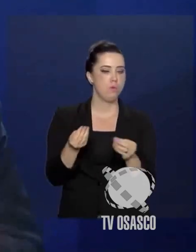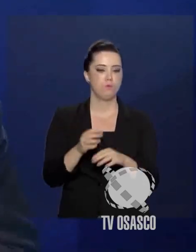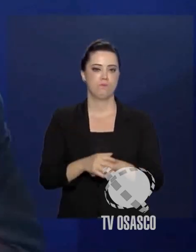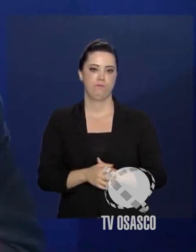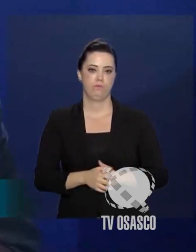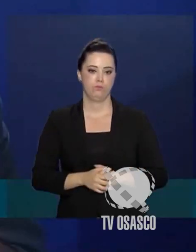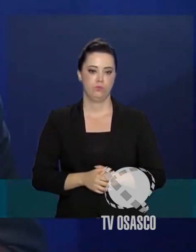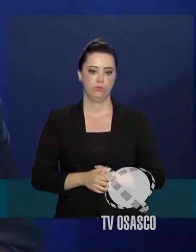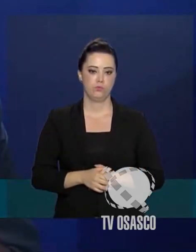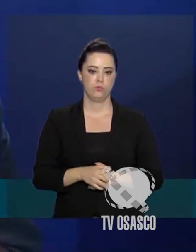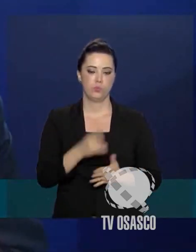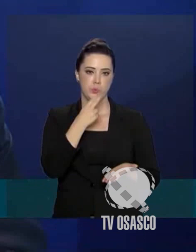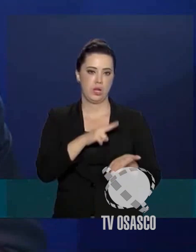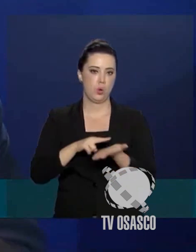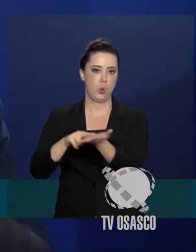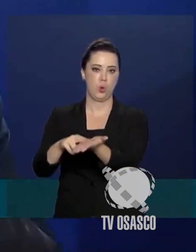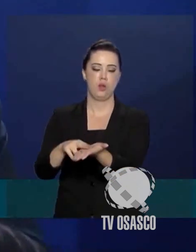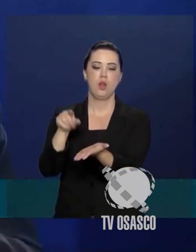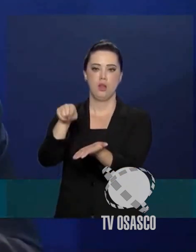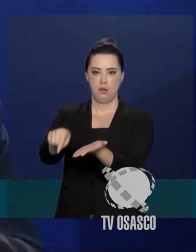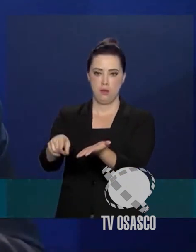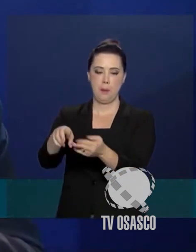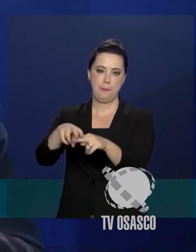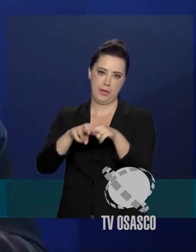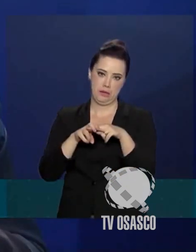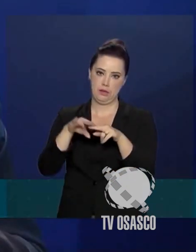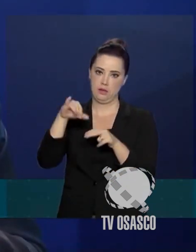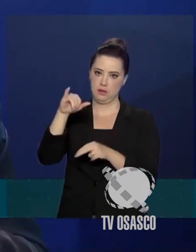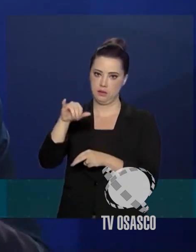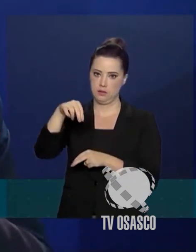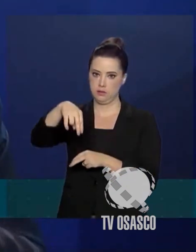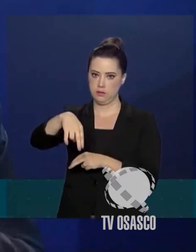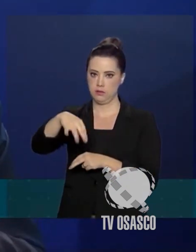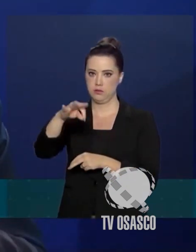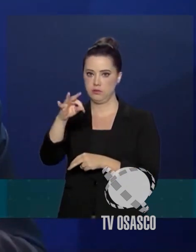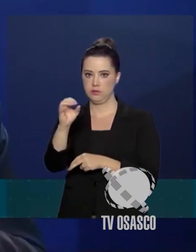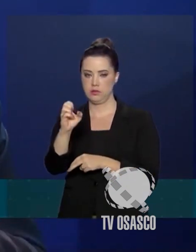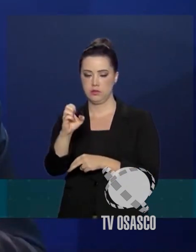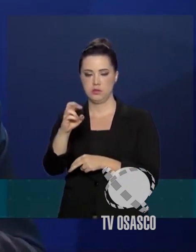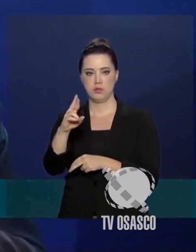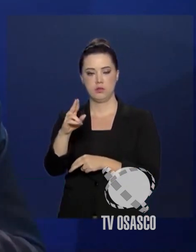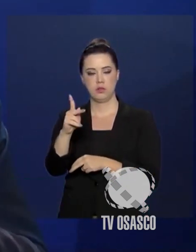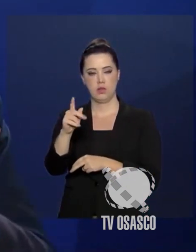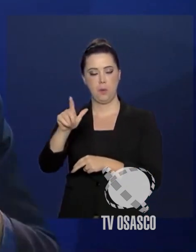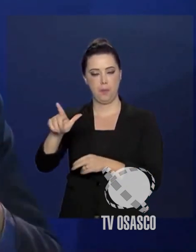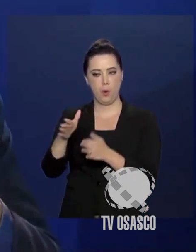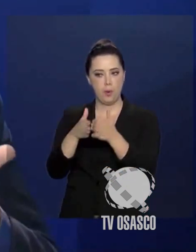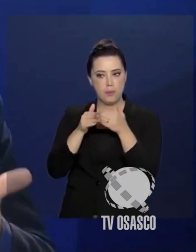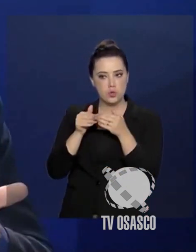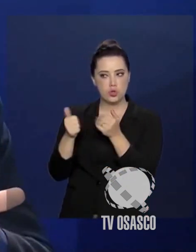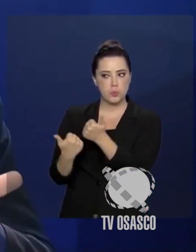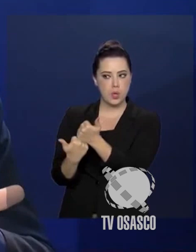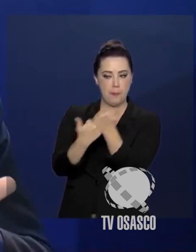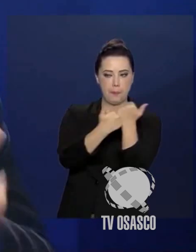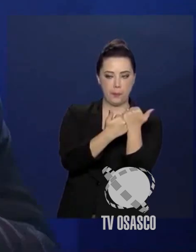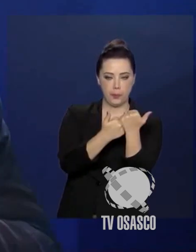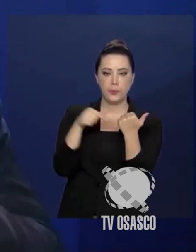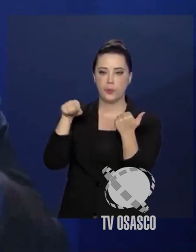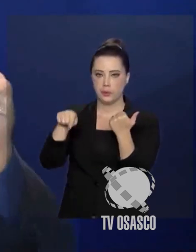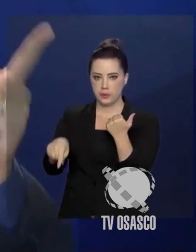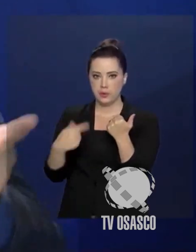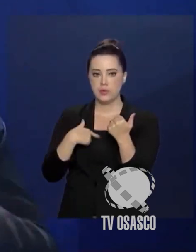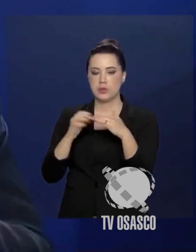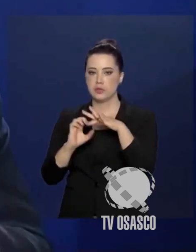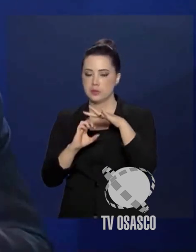A notificação está sendo via Interpol, então a gente fez a comunicação, pediu a colaboração policial e ela vai receber a empresa através